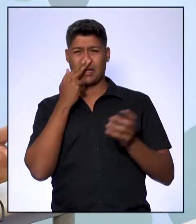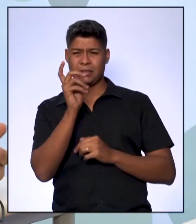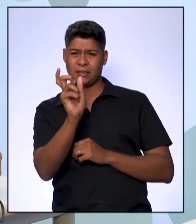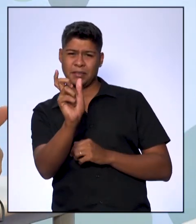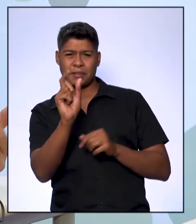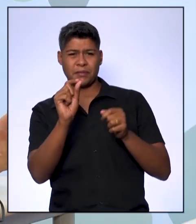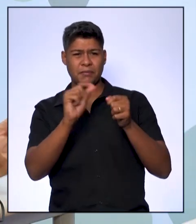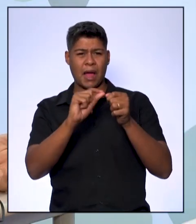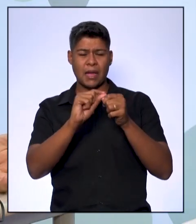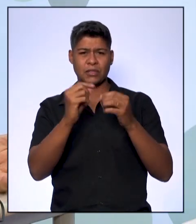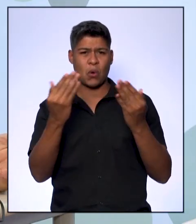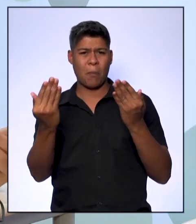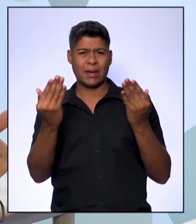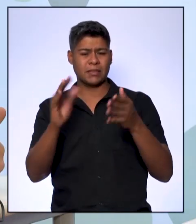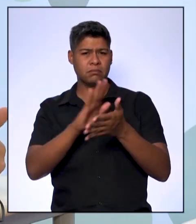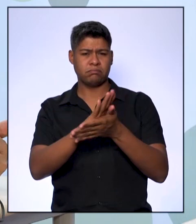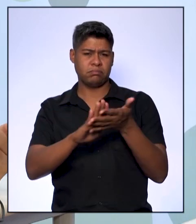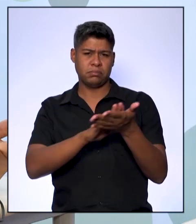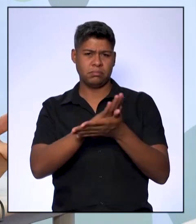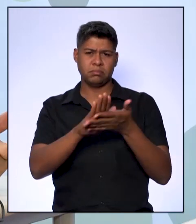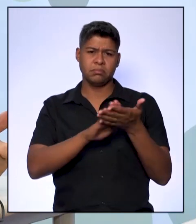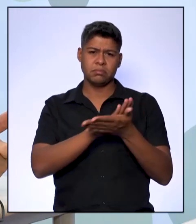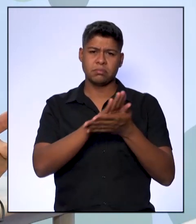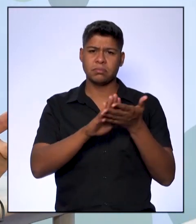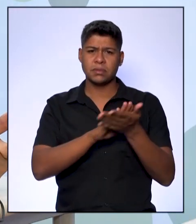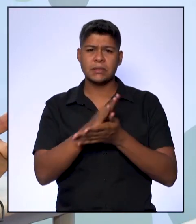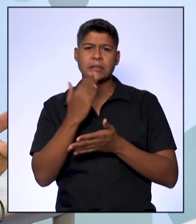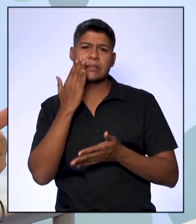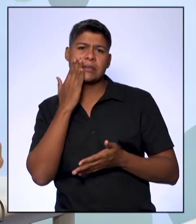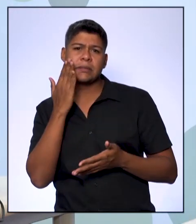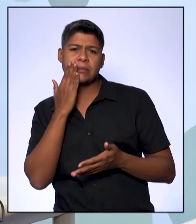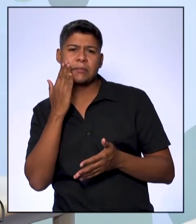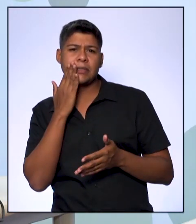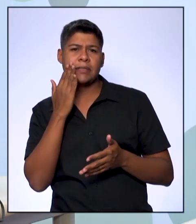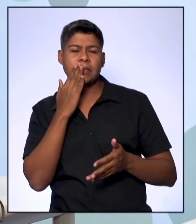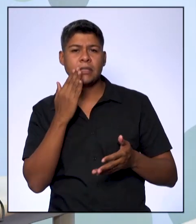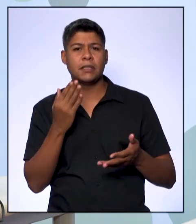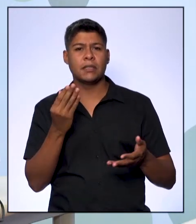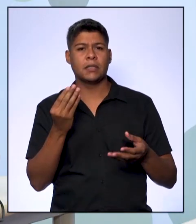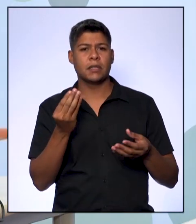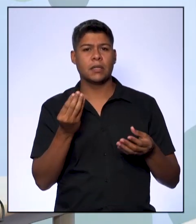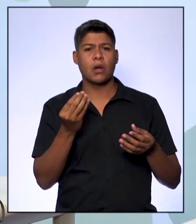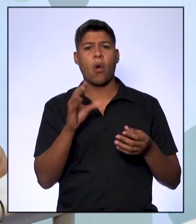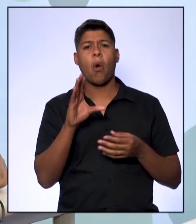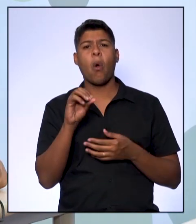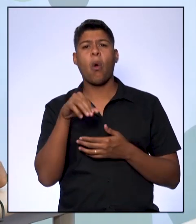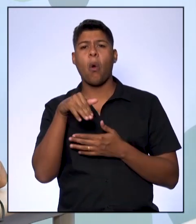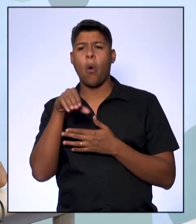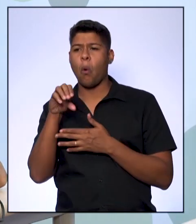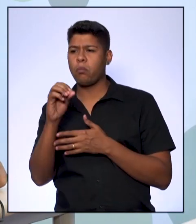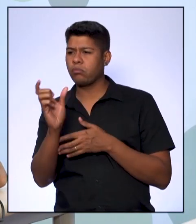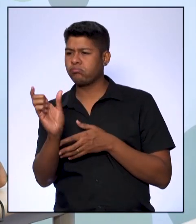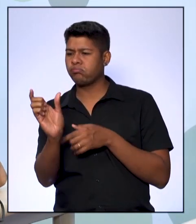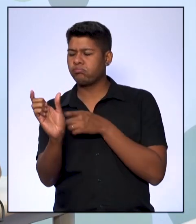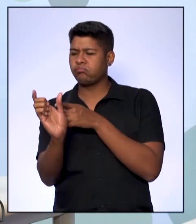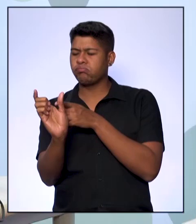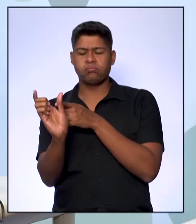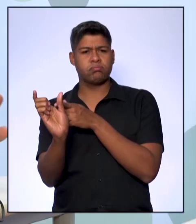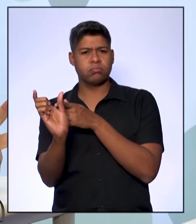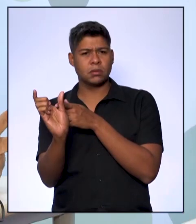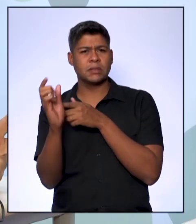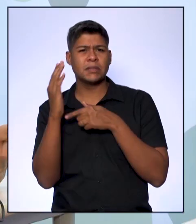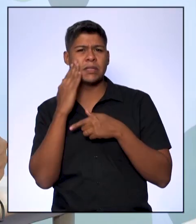termos que fazem a comparação o termo comparante o comparado e nem a conjunção como a então você tá querendo dizer